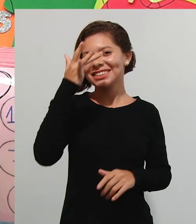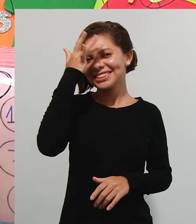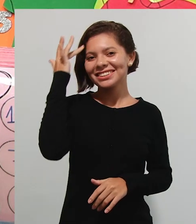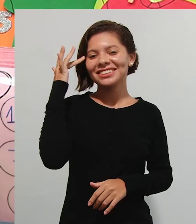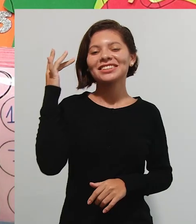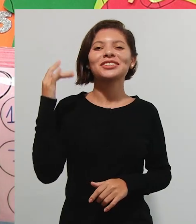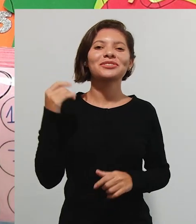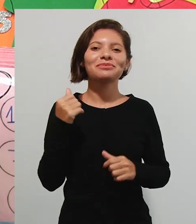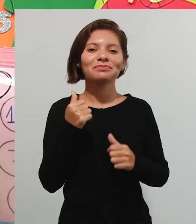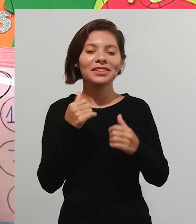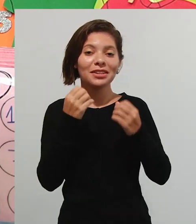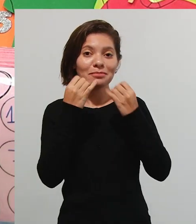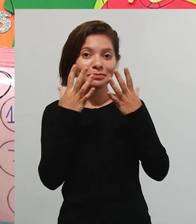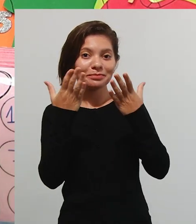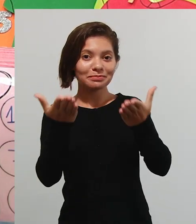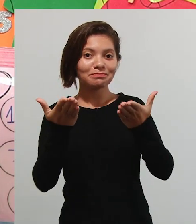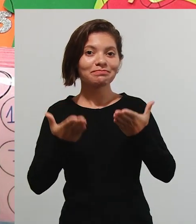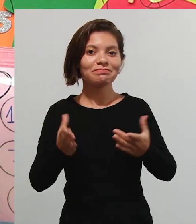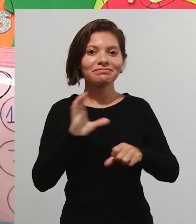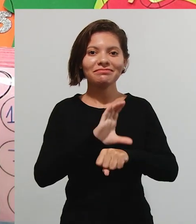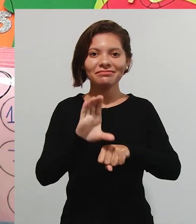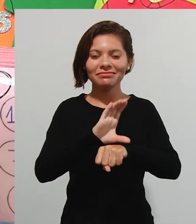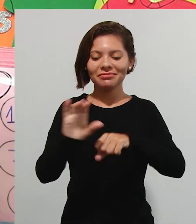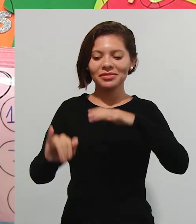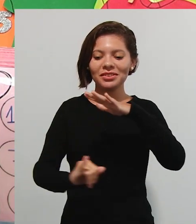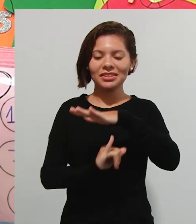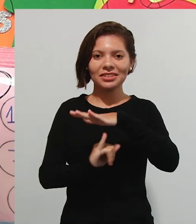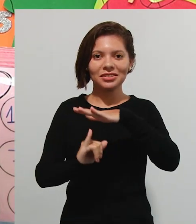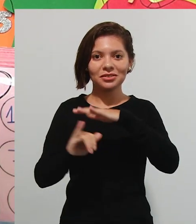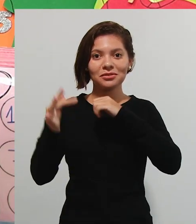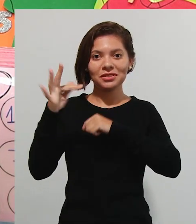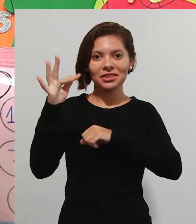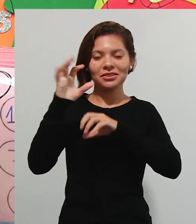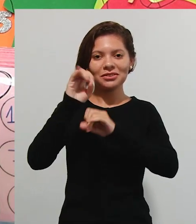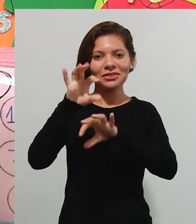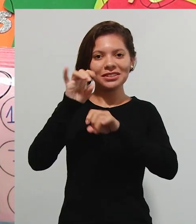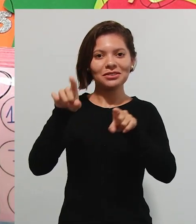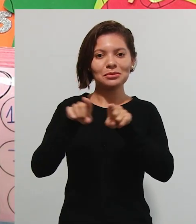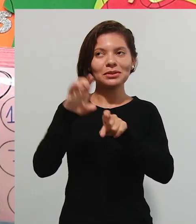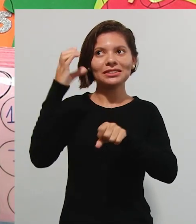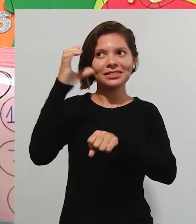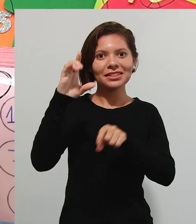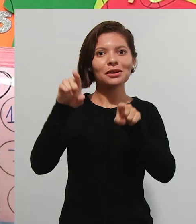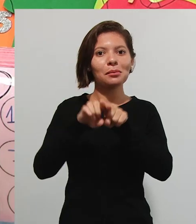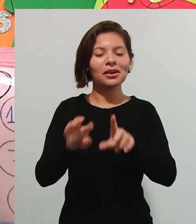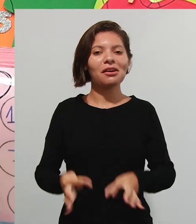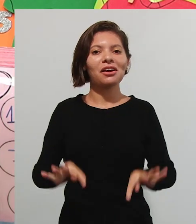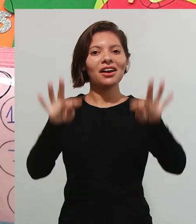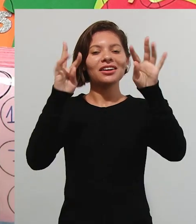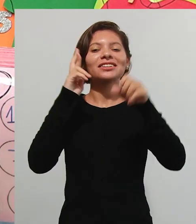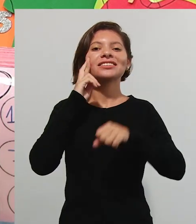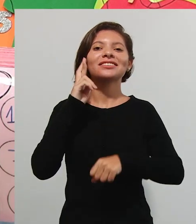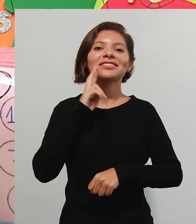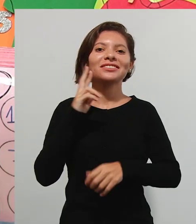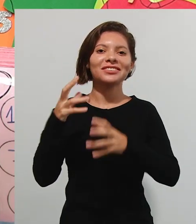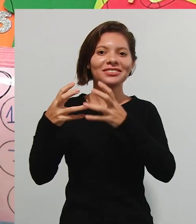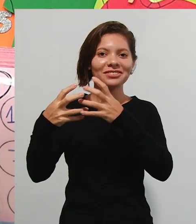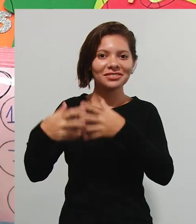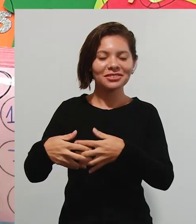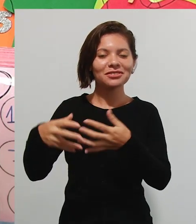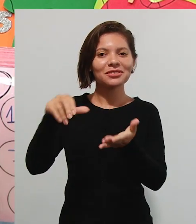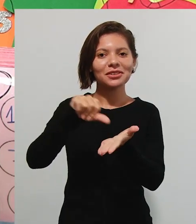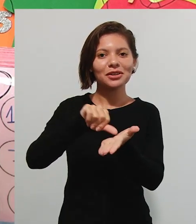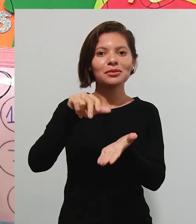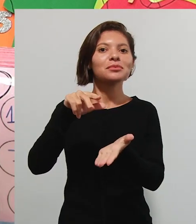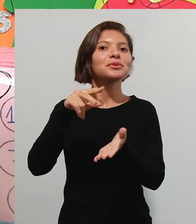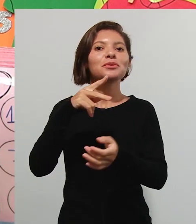Saudações, pessoas! Sejam bem-vindos aos cursos do Instituto Federal de Educação, Ciência e Tecnologia de Rondônia, o IFRO,